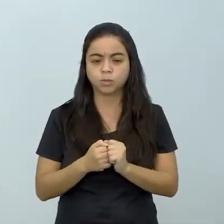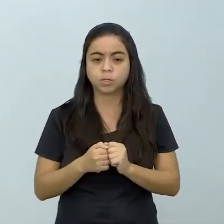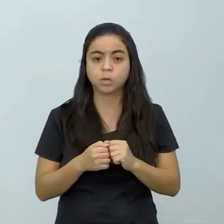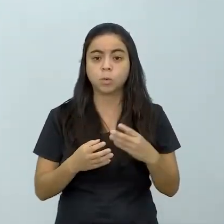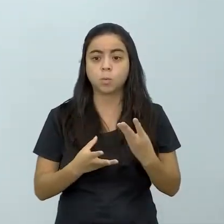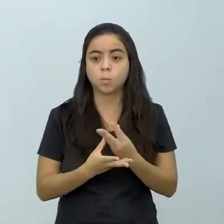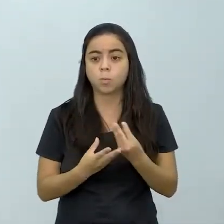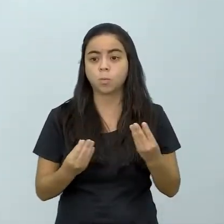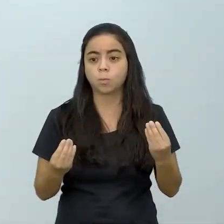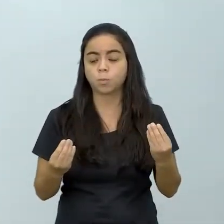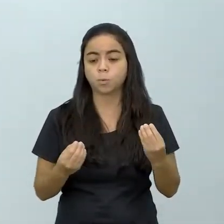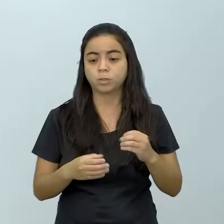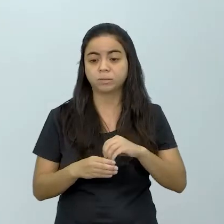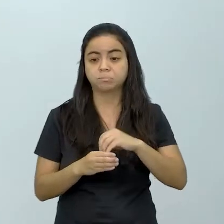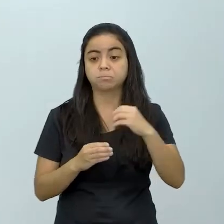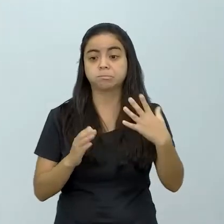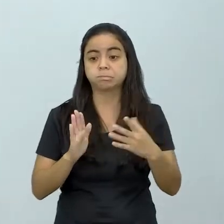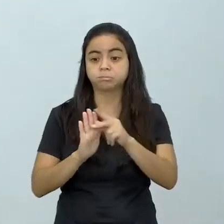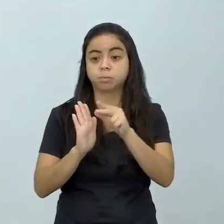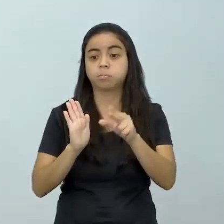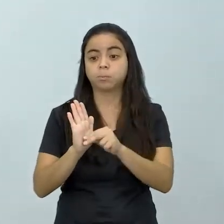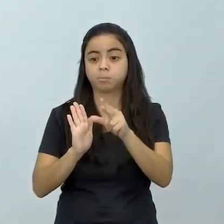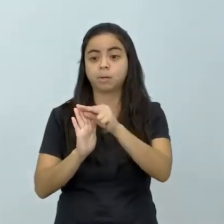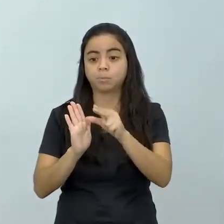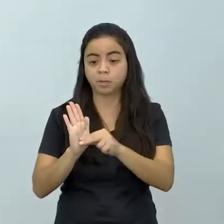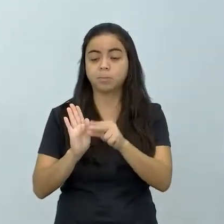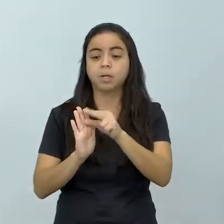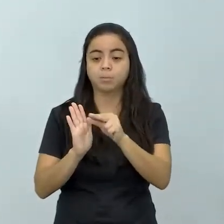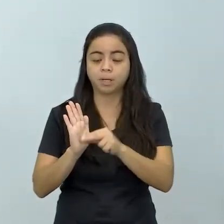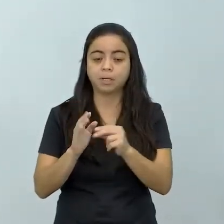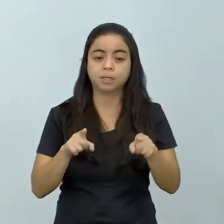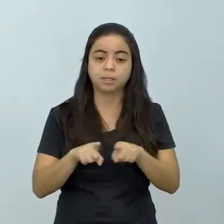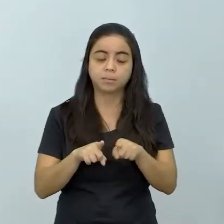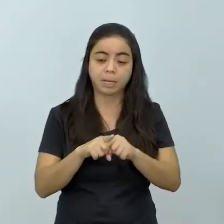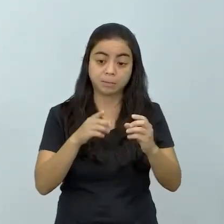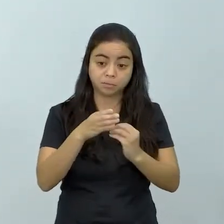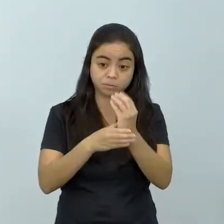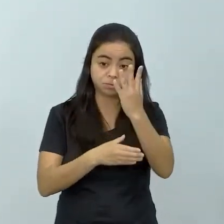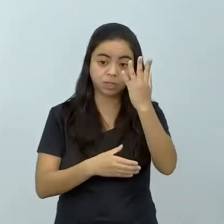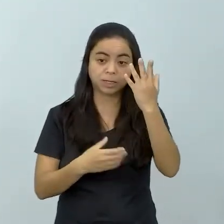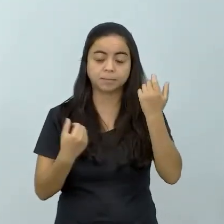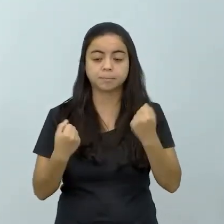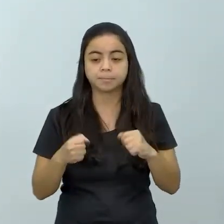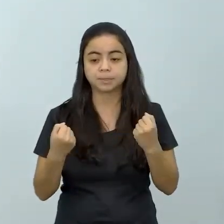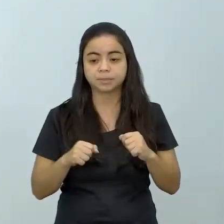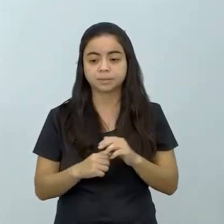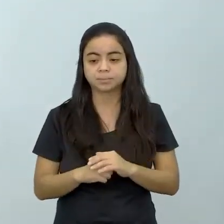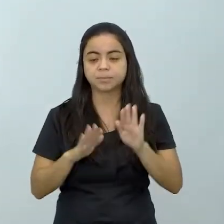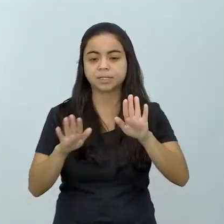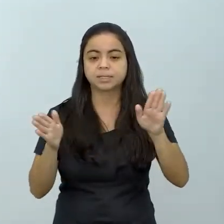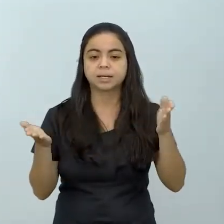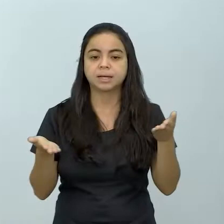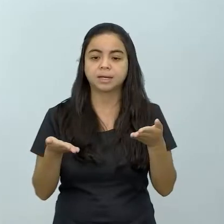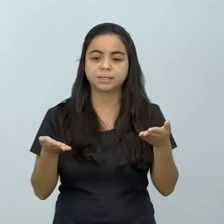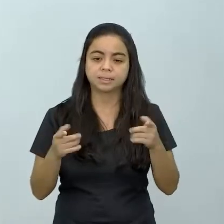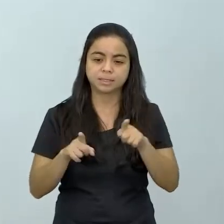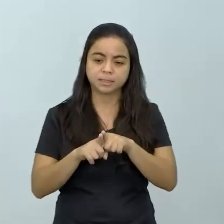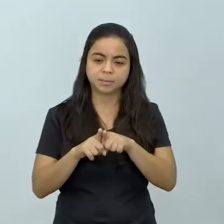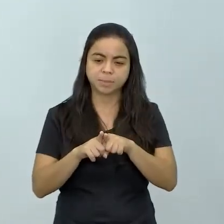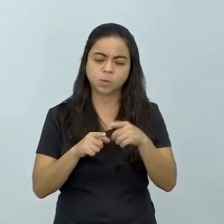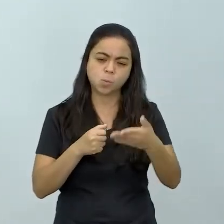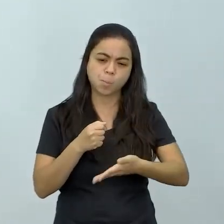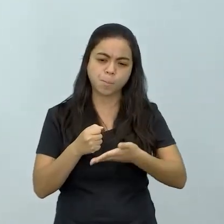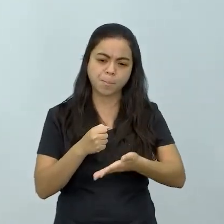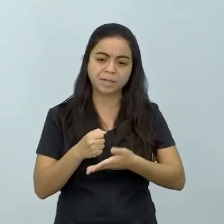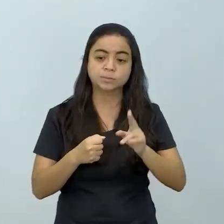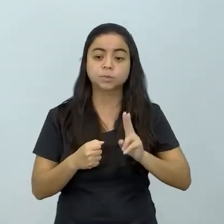inesgotável aí de todas as informações e criatividades que você precisa não aqui a gente traz uma noção que